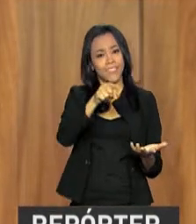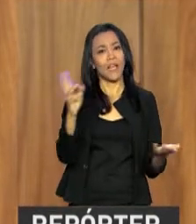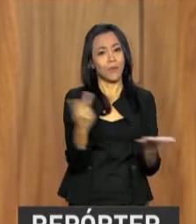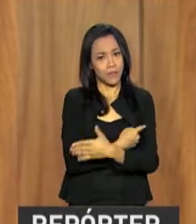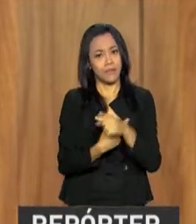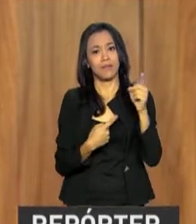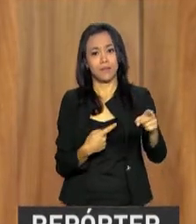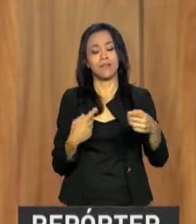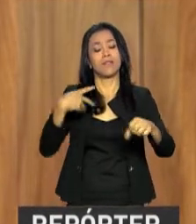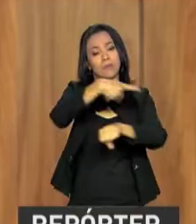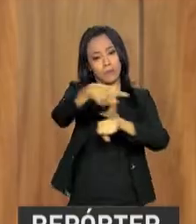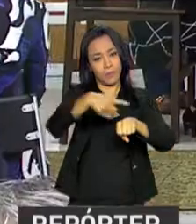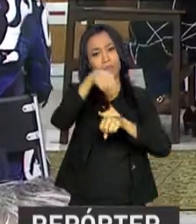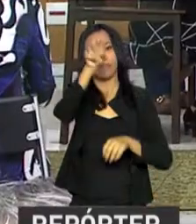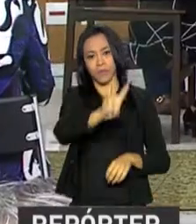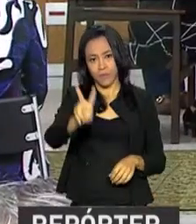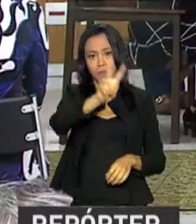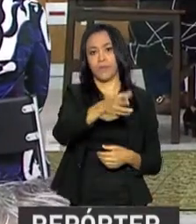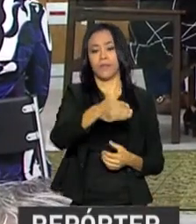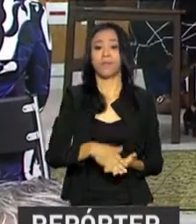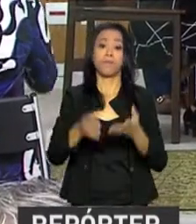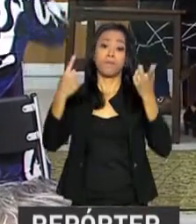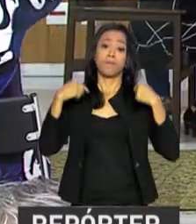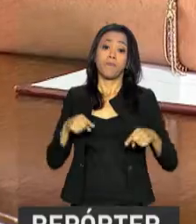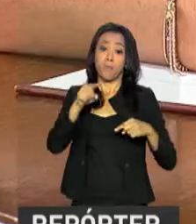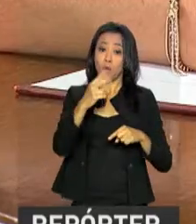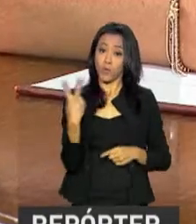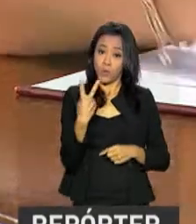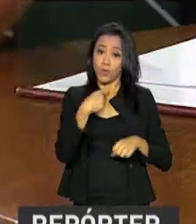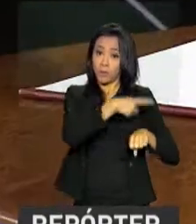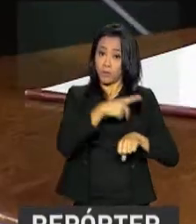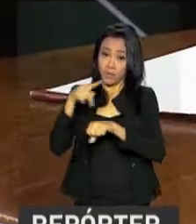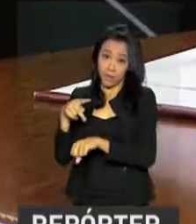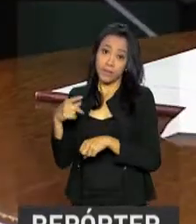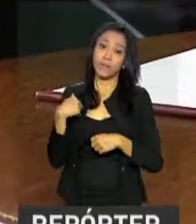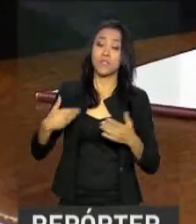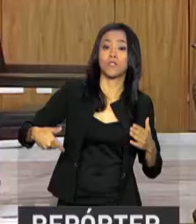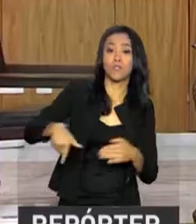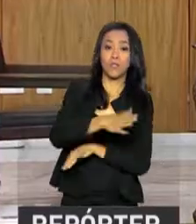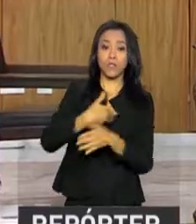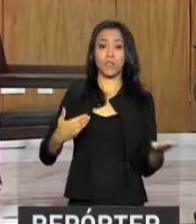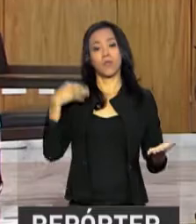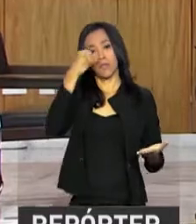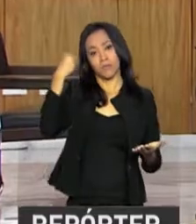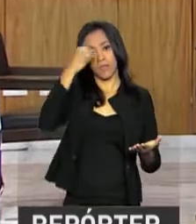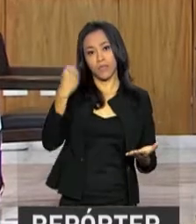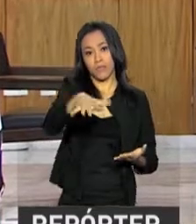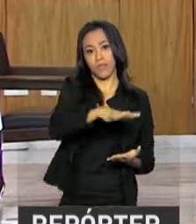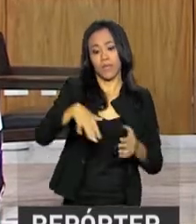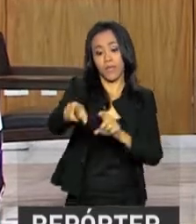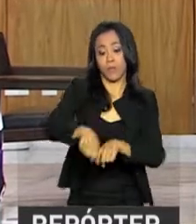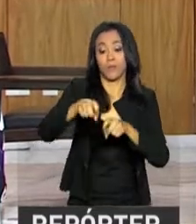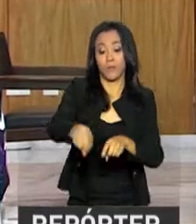está é constituído as nações ainda acertaram uma troca de experiências para o desenvolvimento da agricultura familiar na